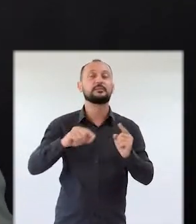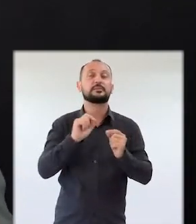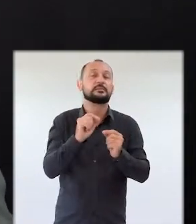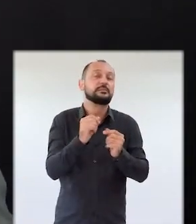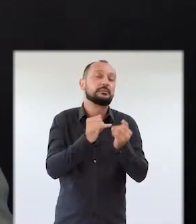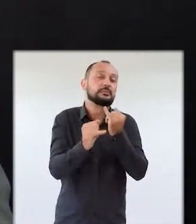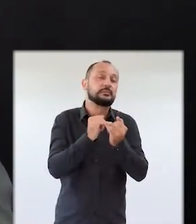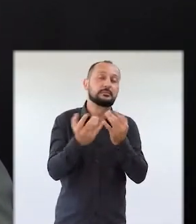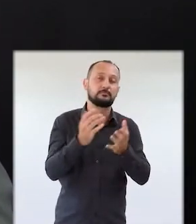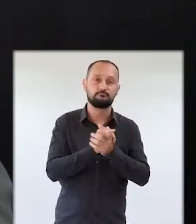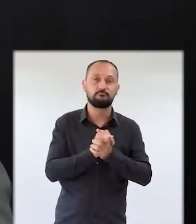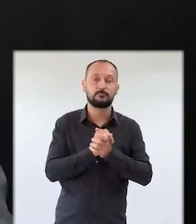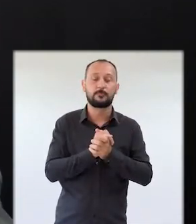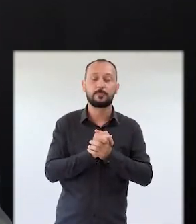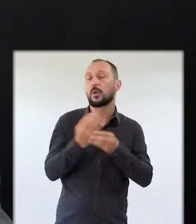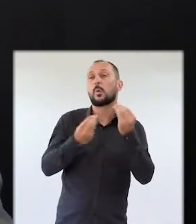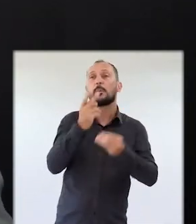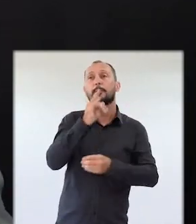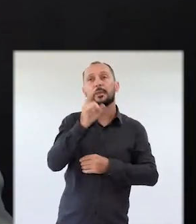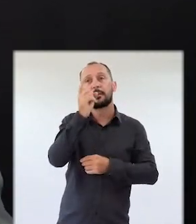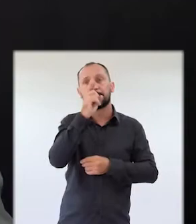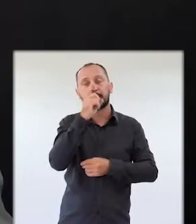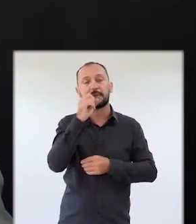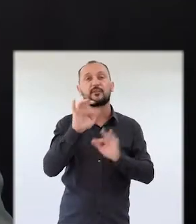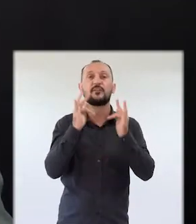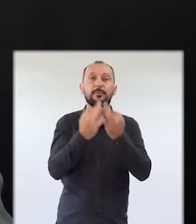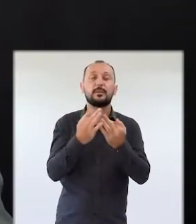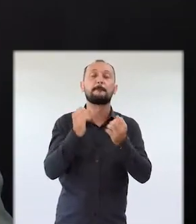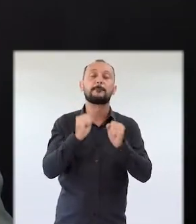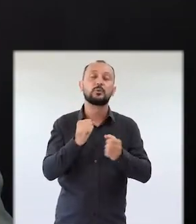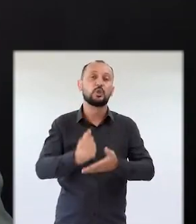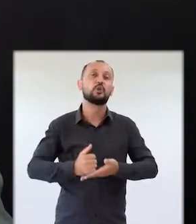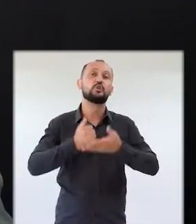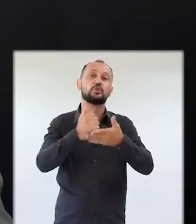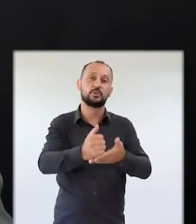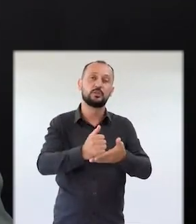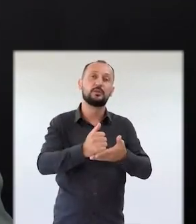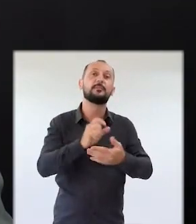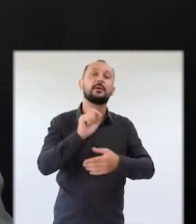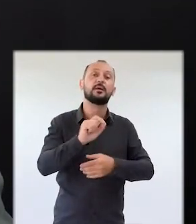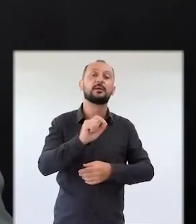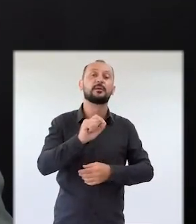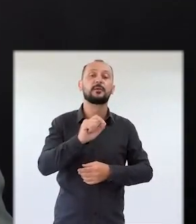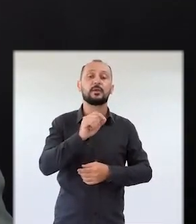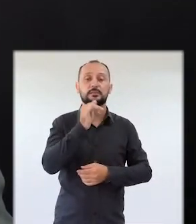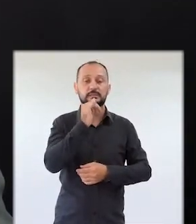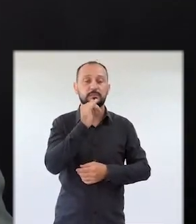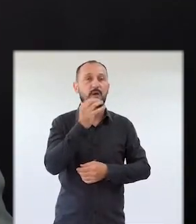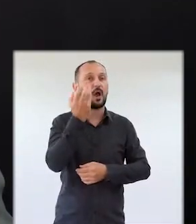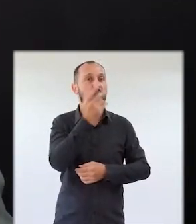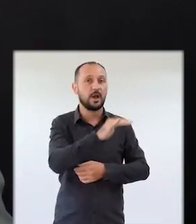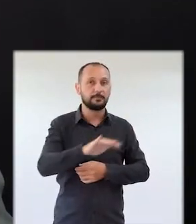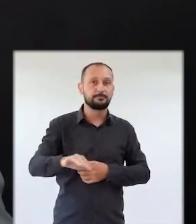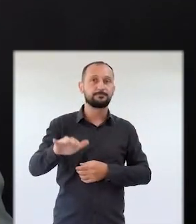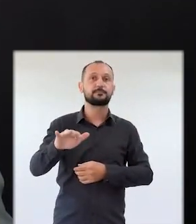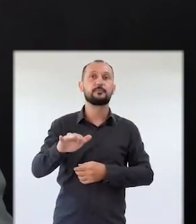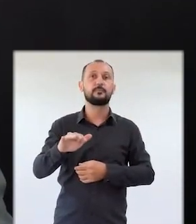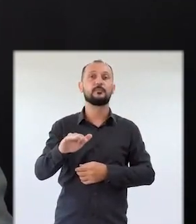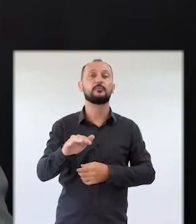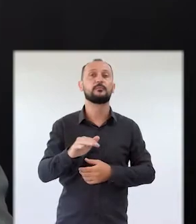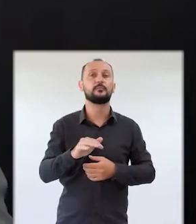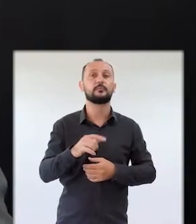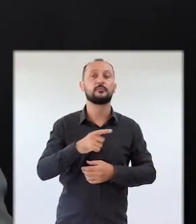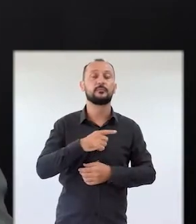assim, podem estar ajudando, né, colaborando para que as crianças, principalmente, tomem gosto pela leitura,